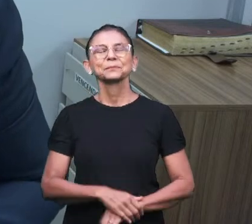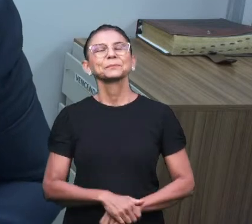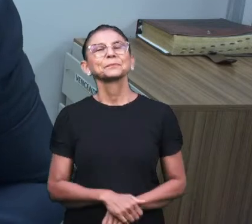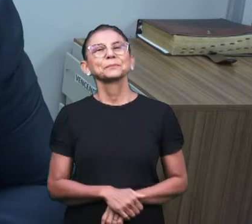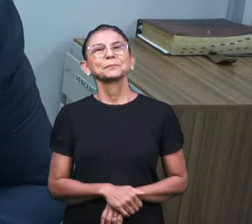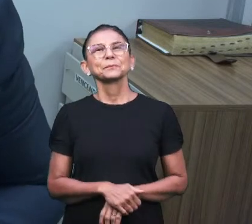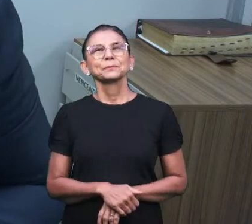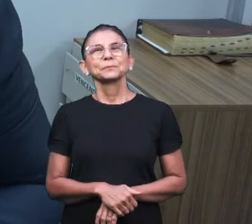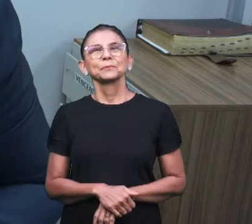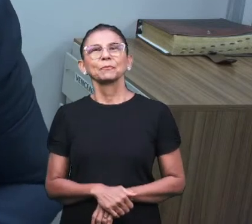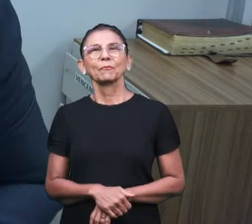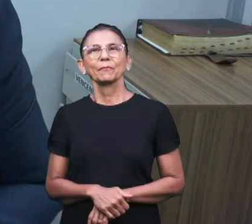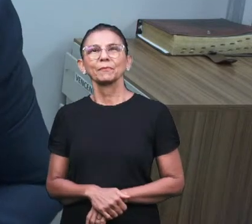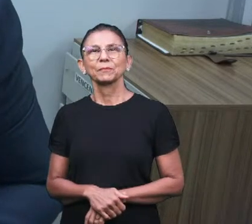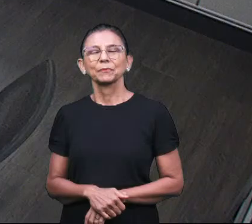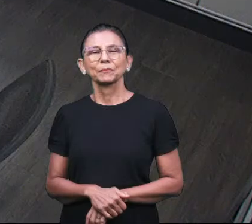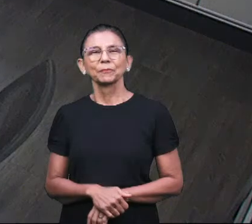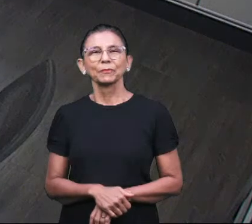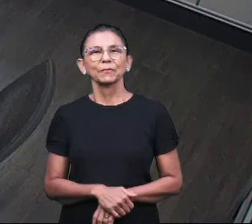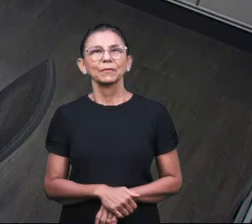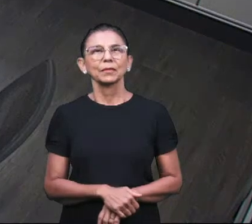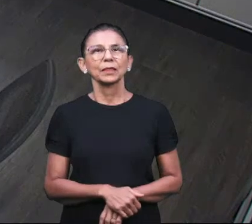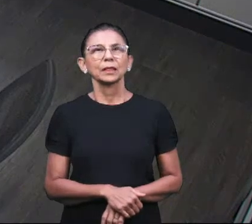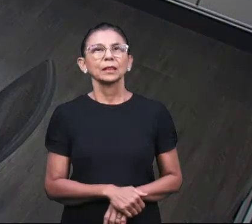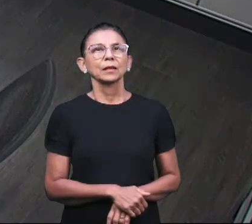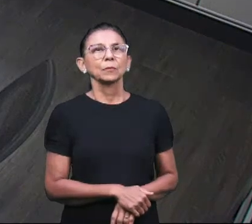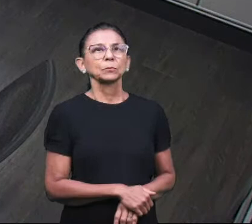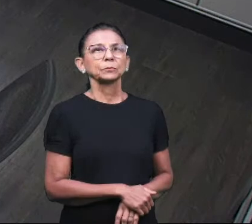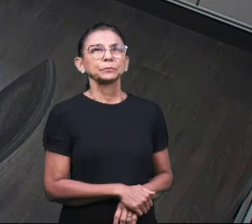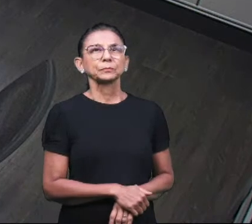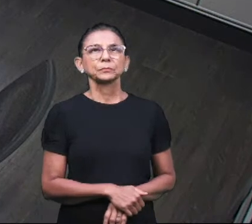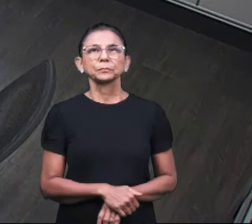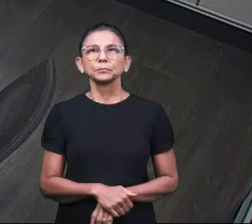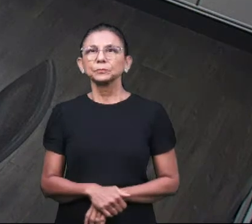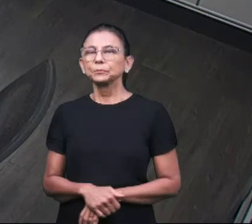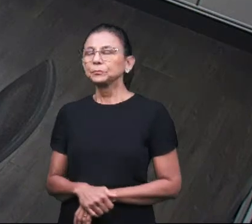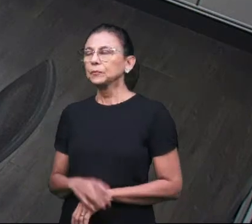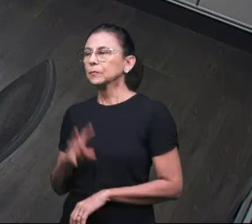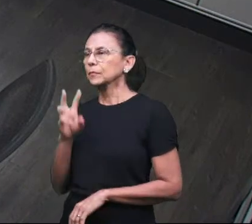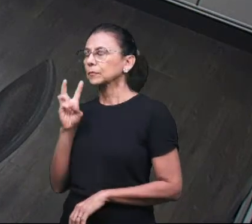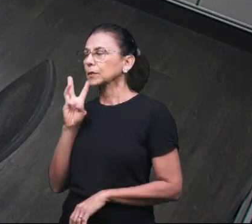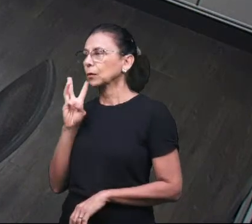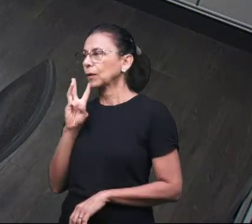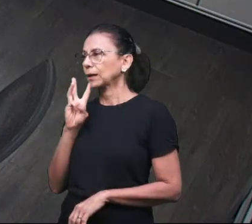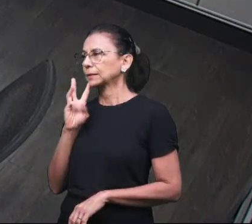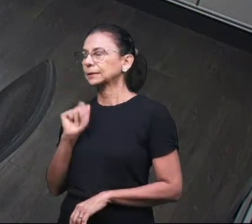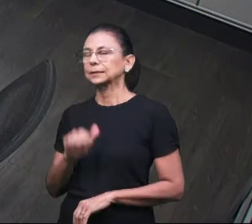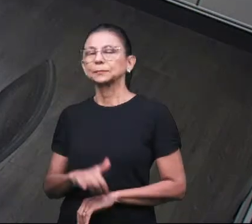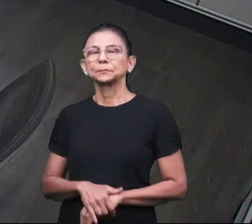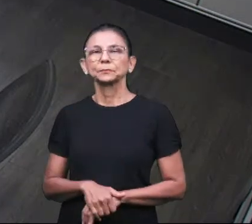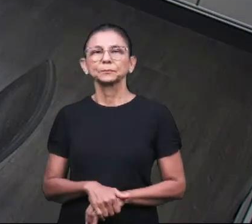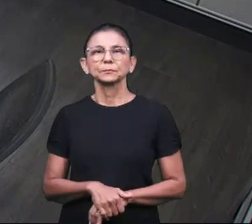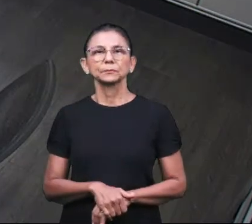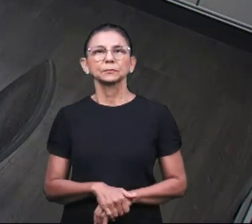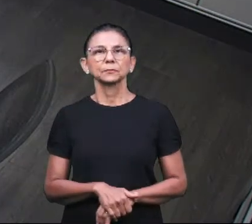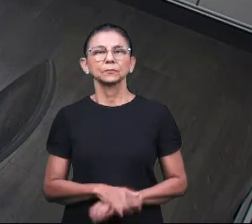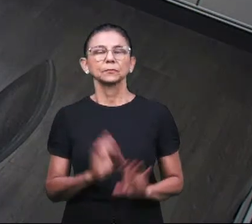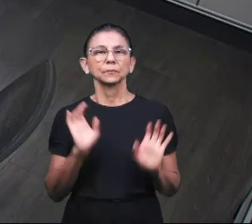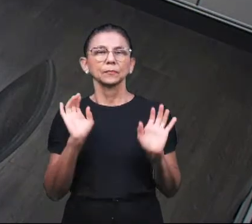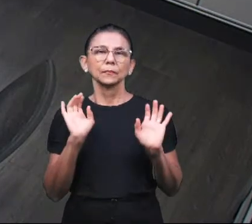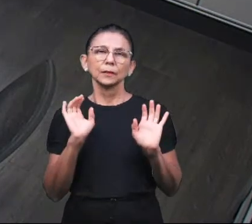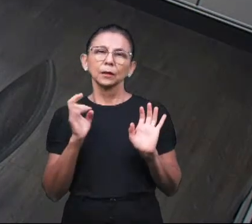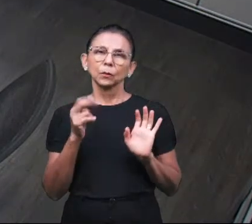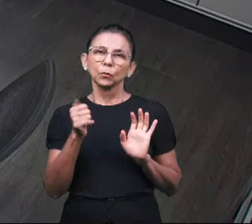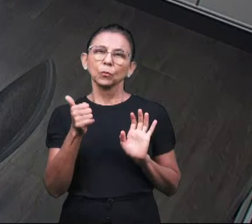no pré-culto, pastor Josias. Amém. Wallace, a gente já tá caminhando para o final desse pré-culto, né?